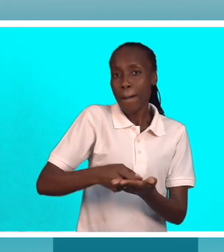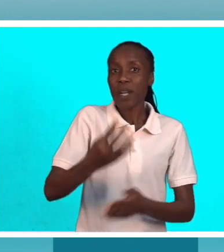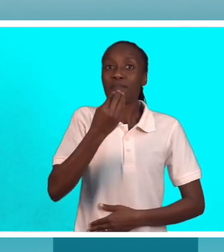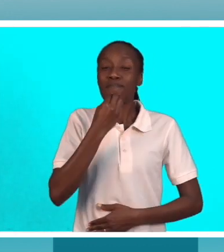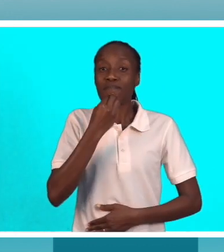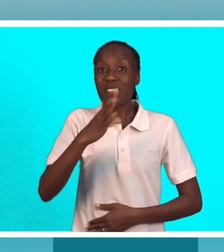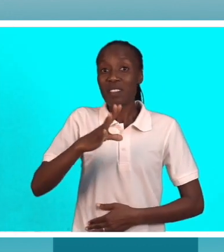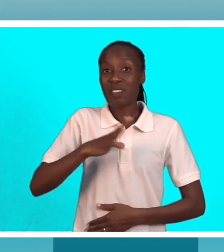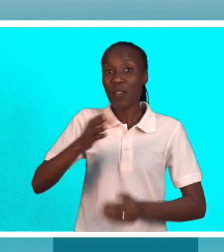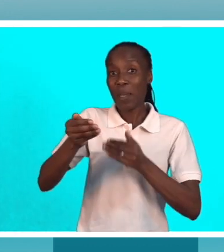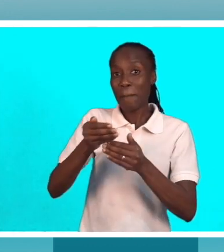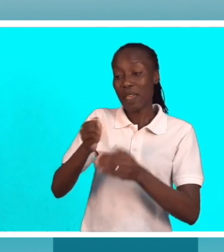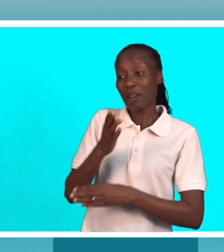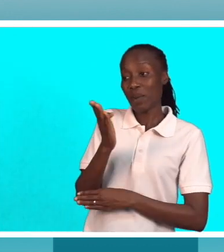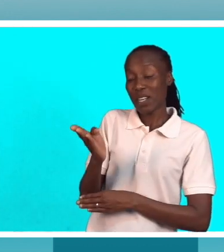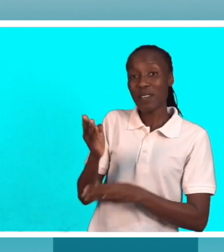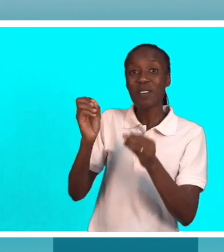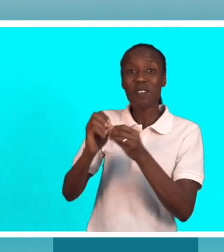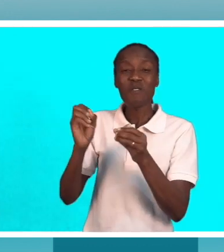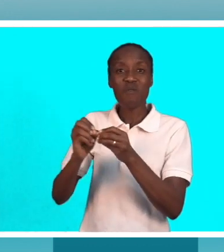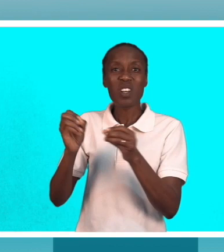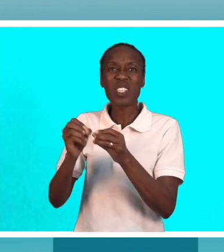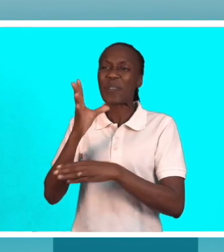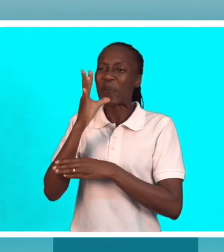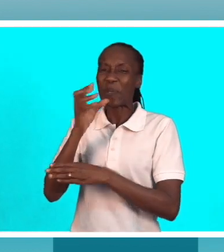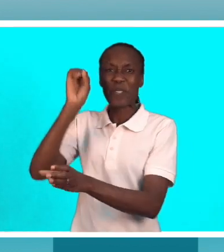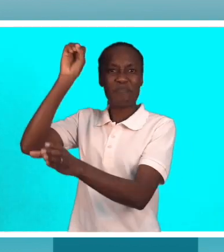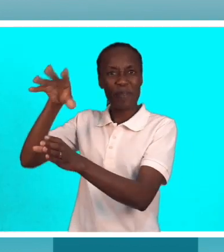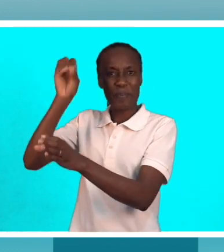não temos perto uma fonte de contaminação como um contentor de lixo. obrigado. Muito